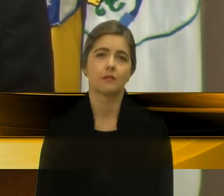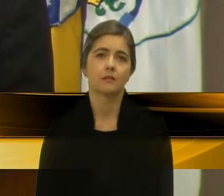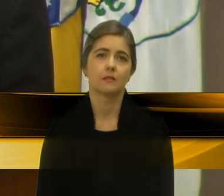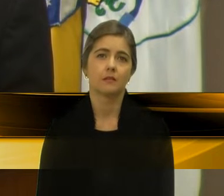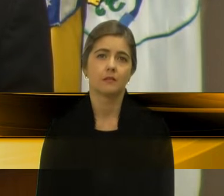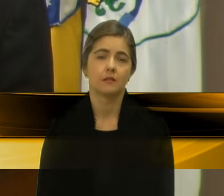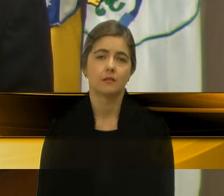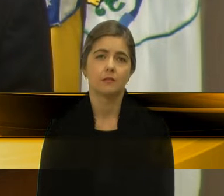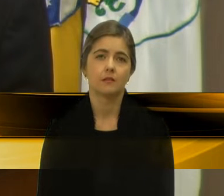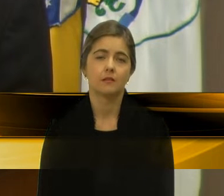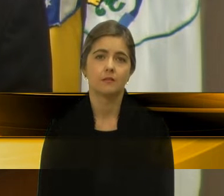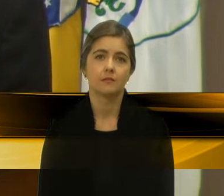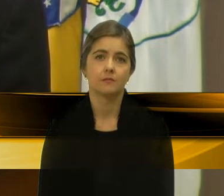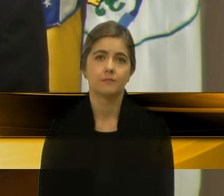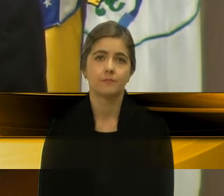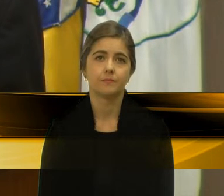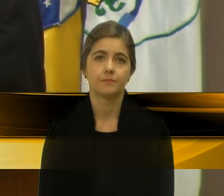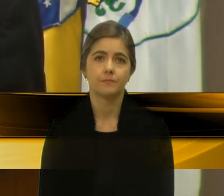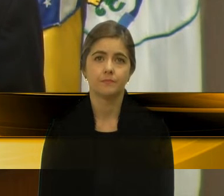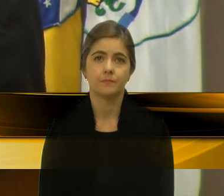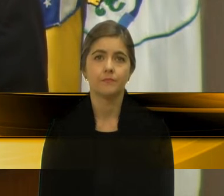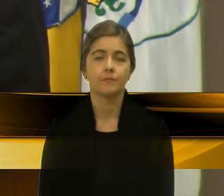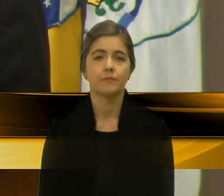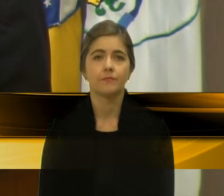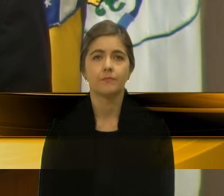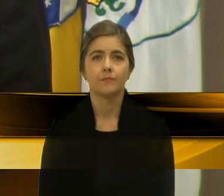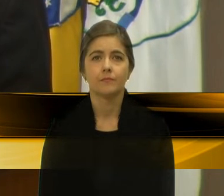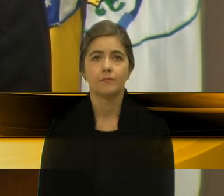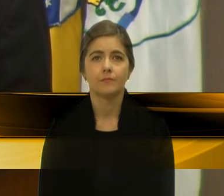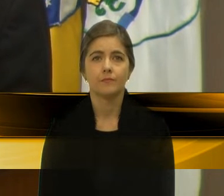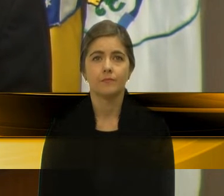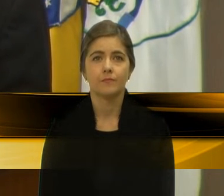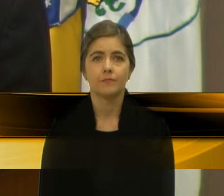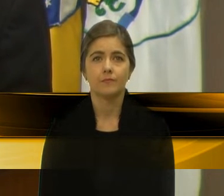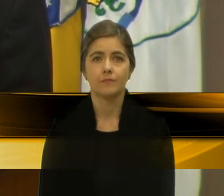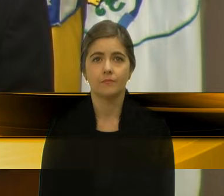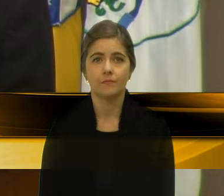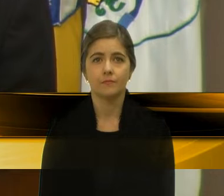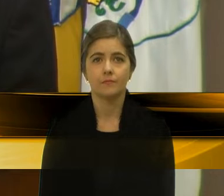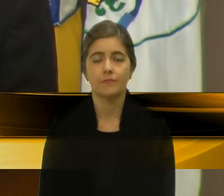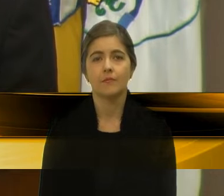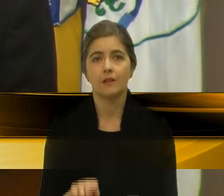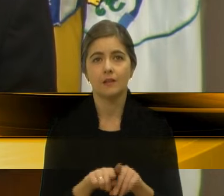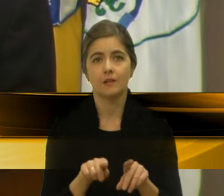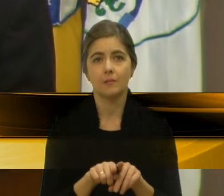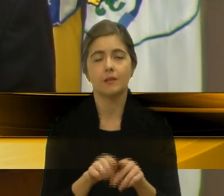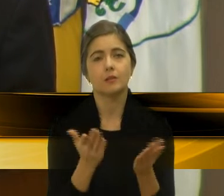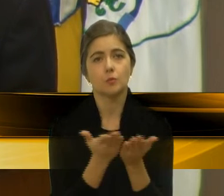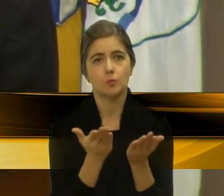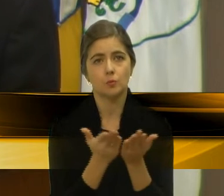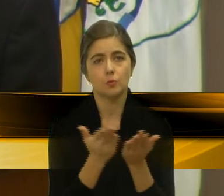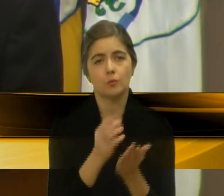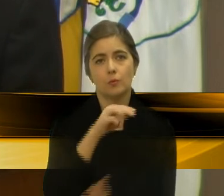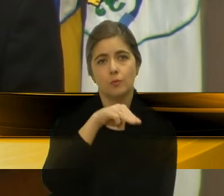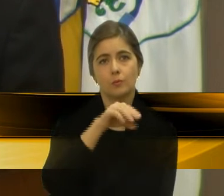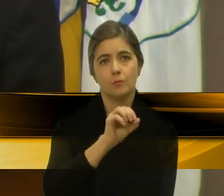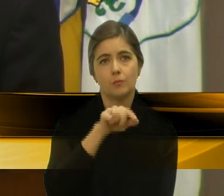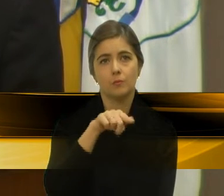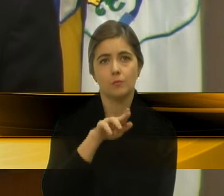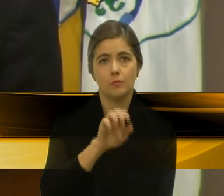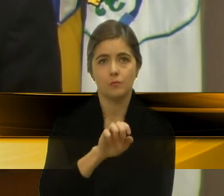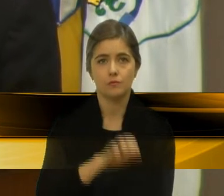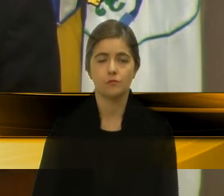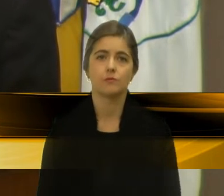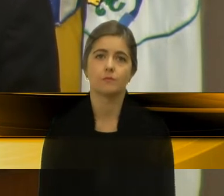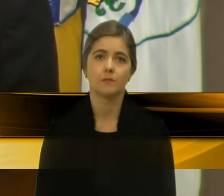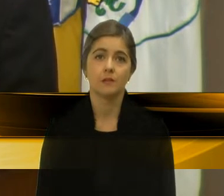formou-se pela ordem dos monges camandulenses e faleceu há 72 anos.